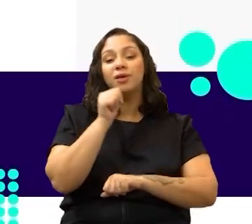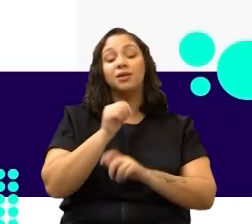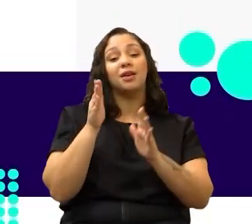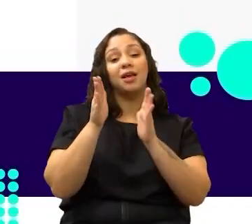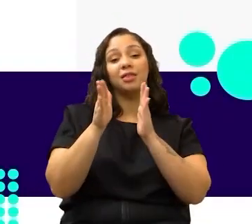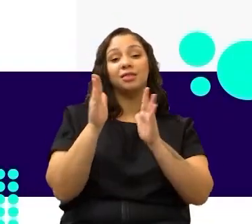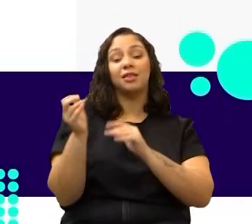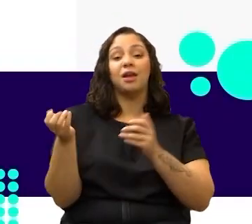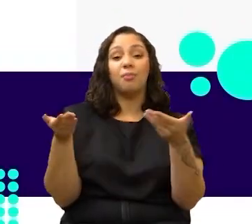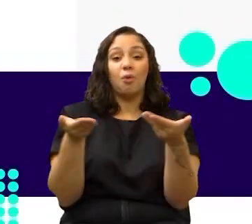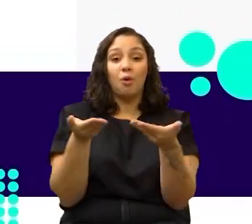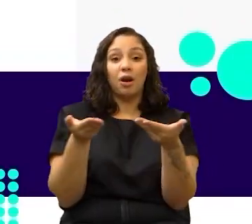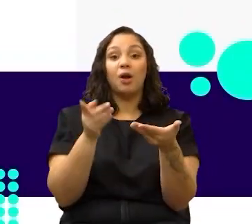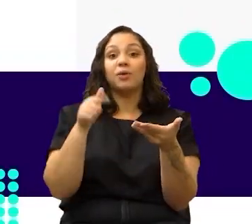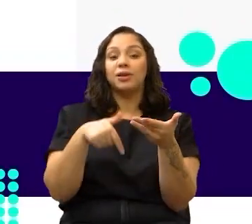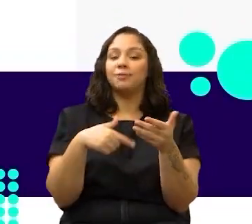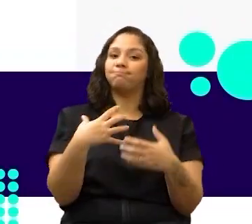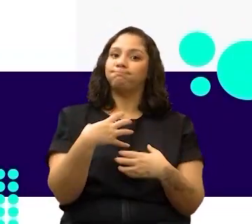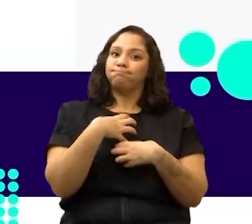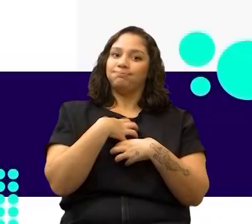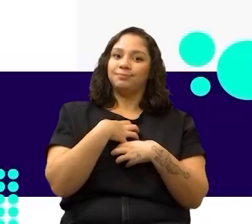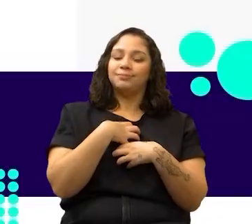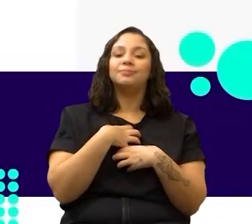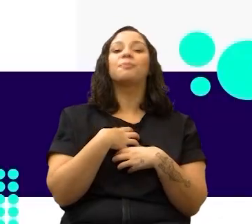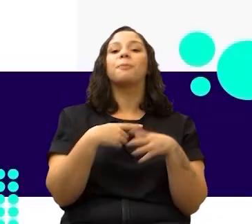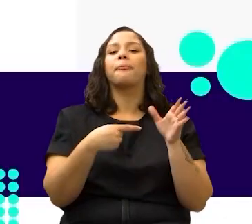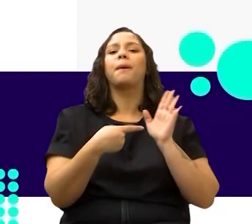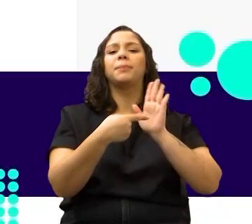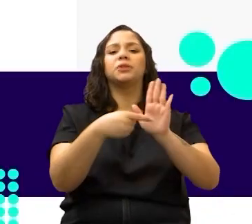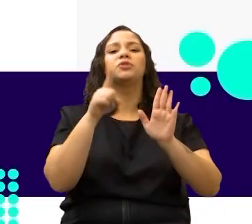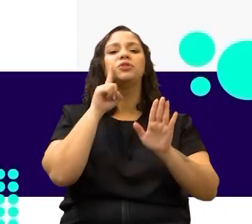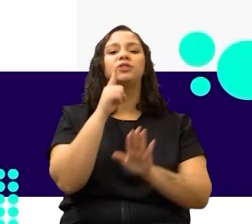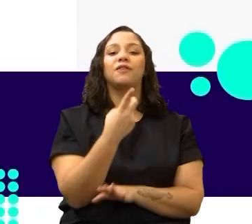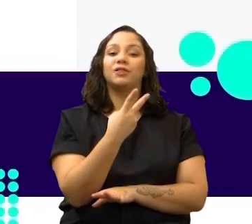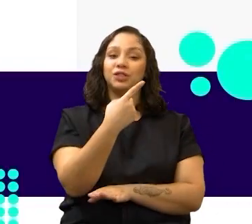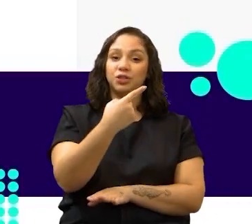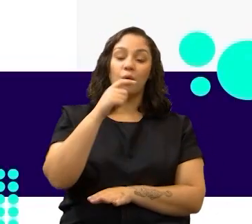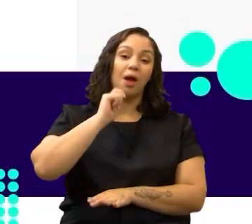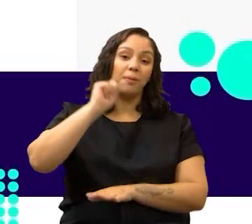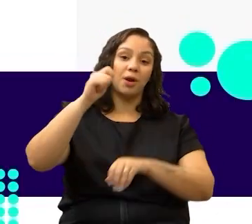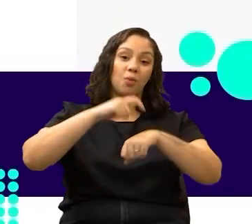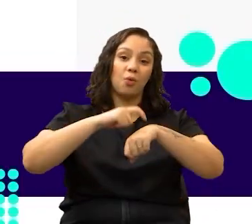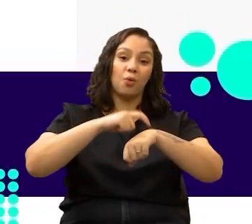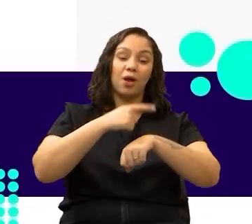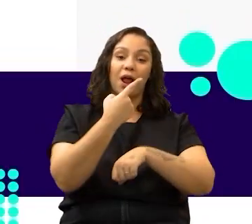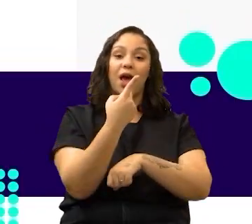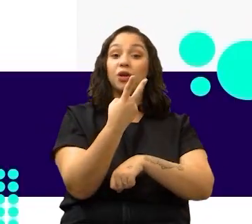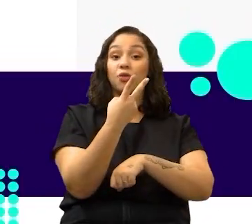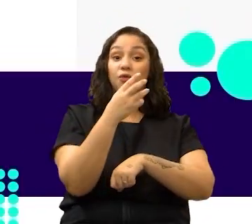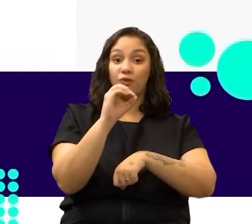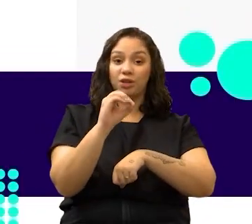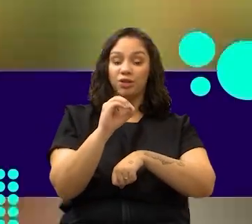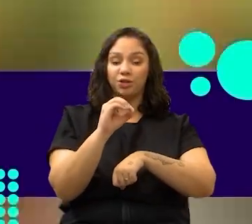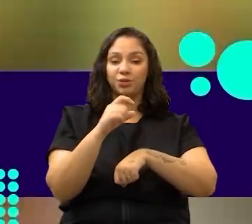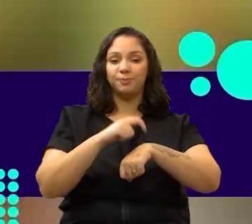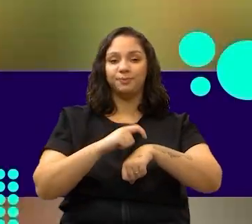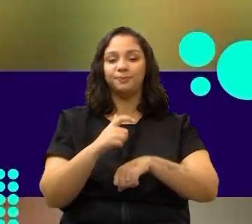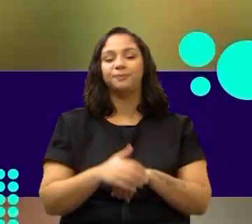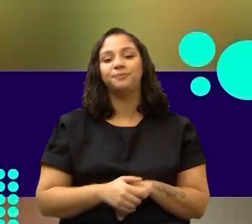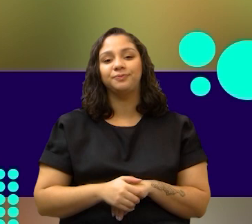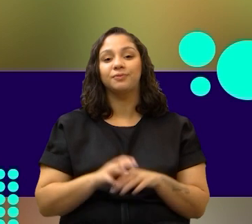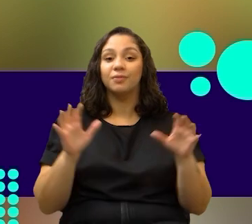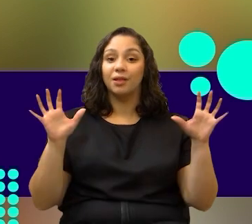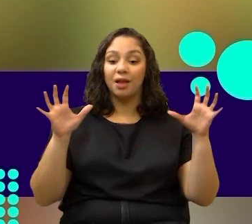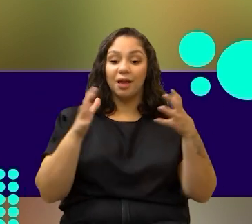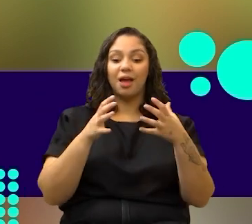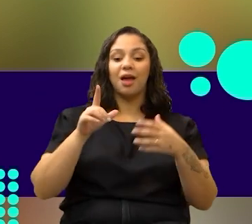atemporais em uma linguagem tocante. A apresentação será no dia 21 de abril, às 20 horas. Companhia